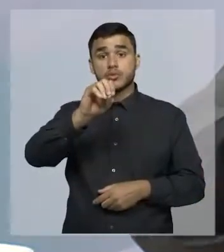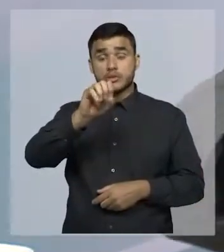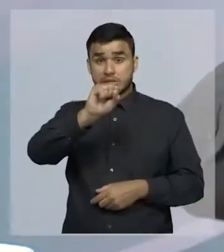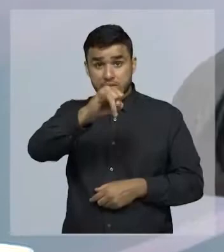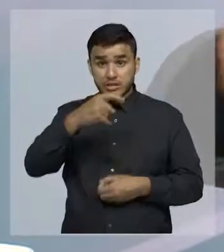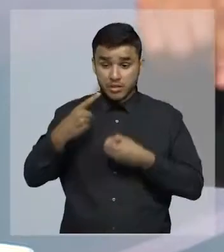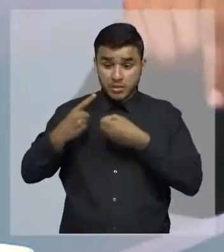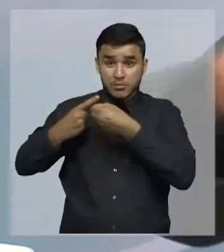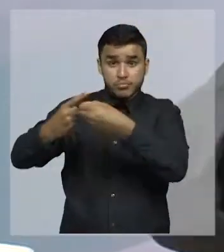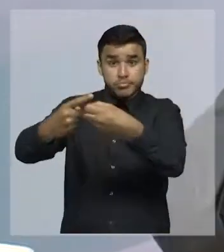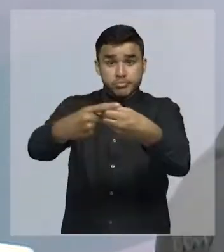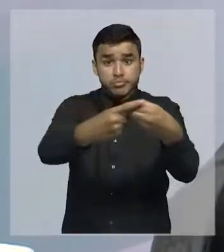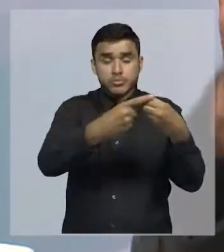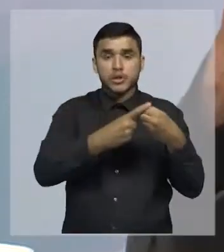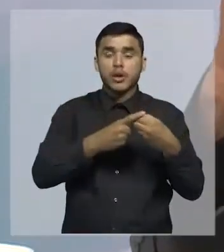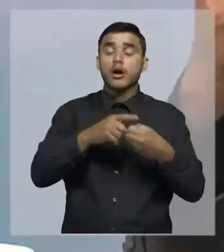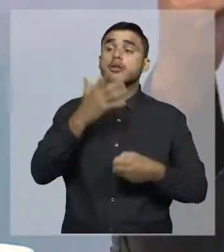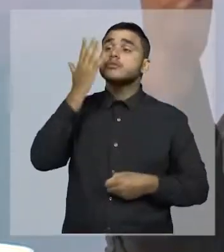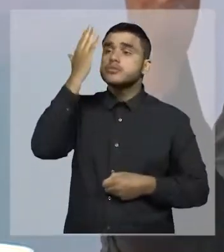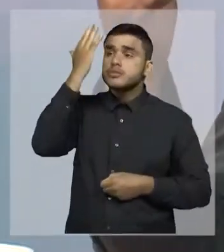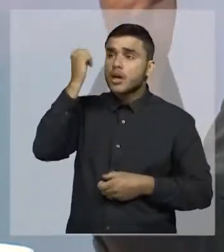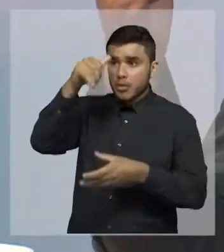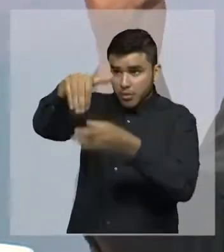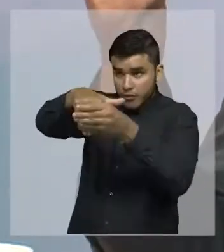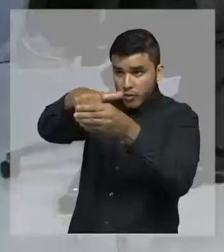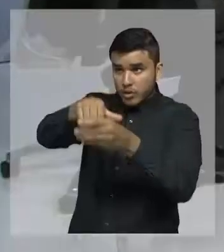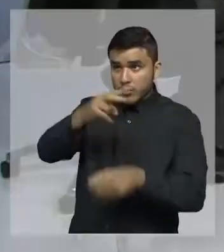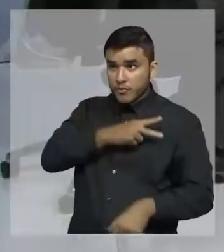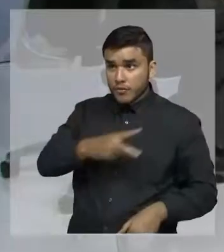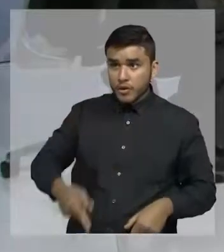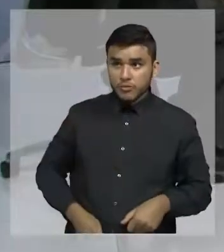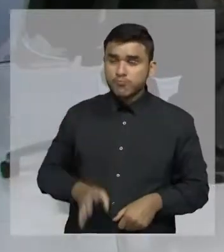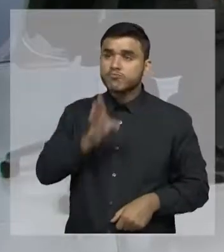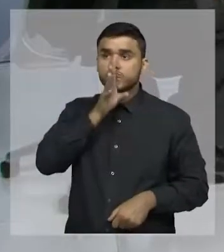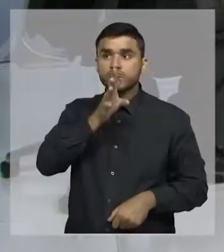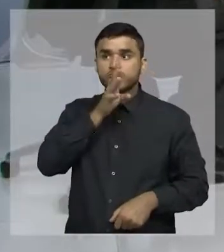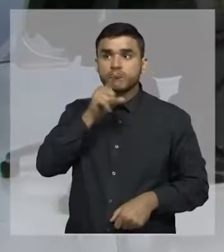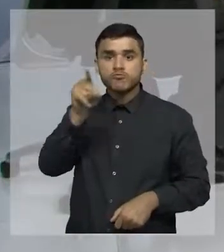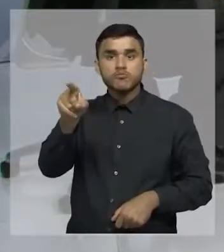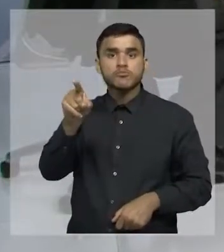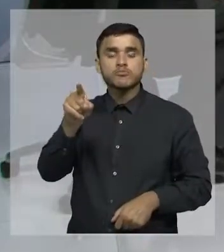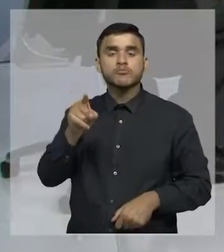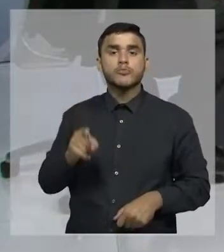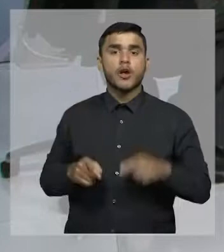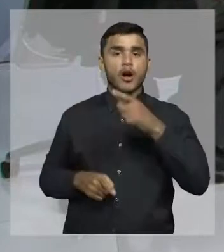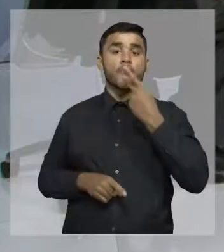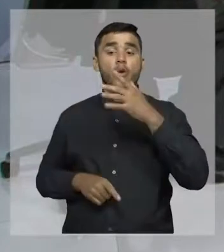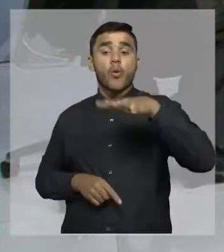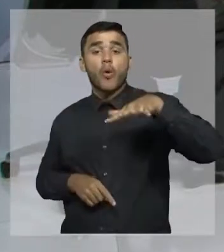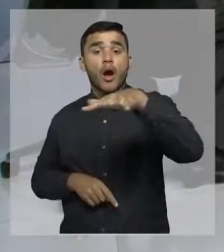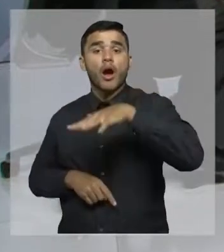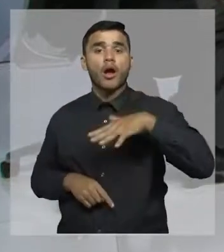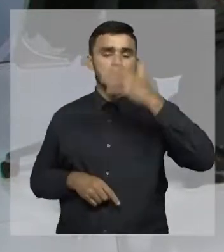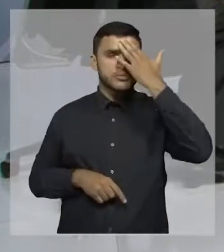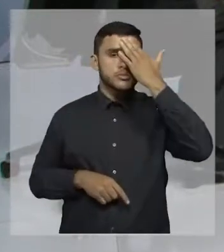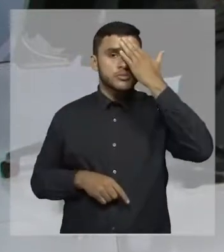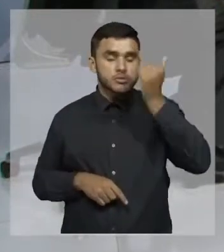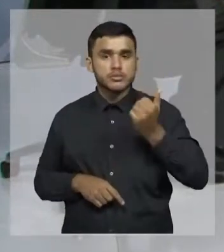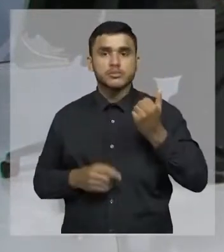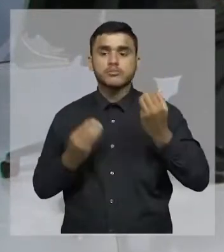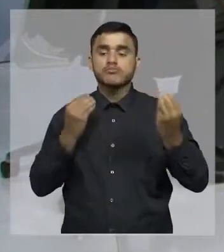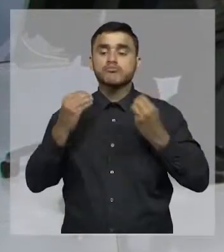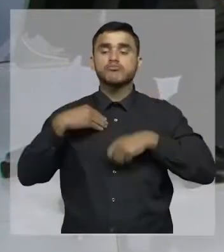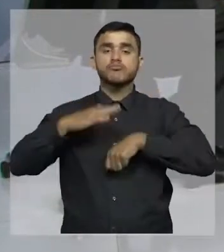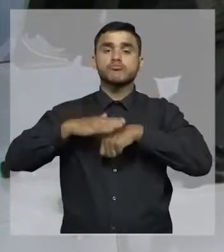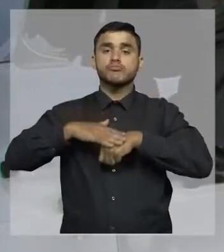vereador que trabalha naquela área, mesmo que ele não seja o vereador pelo qual você votou, você cobra porque você sabe que ele disputou para lá. A